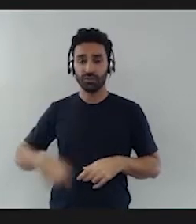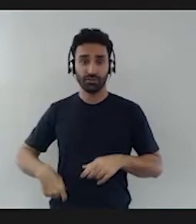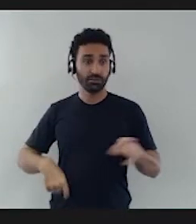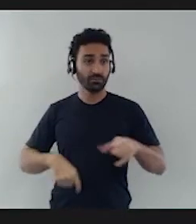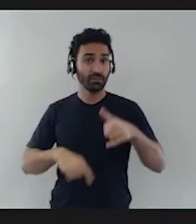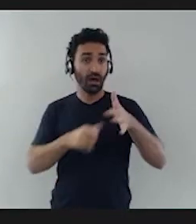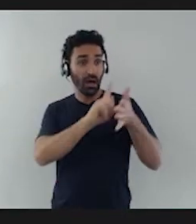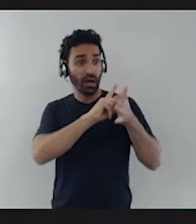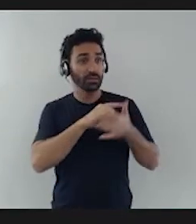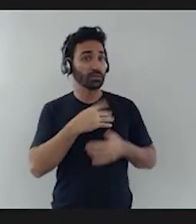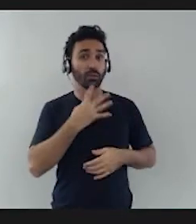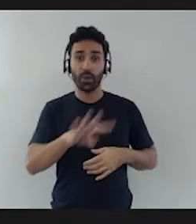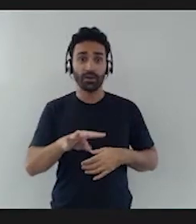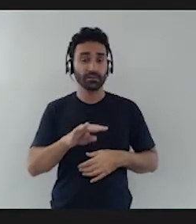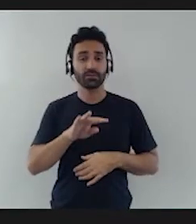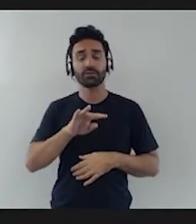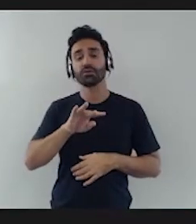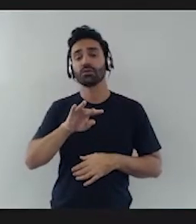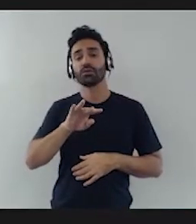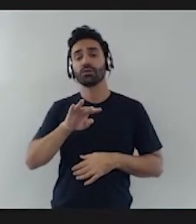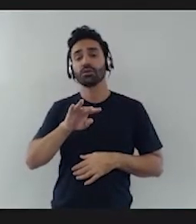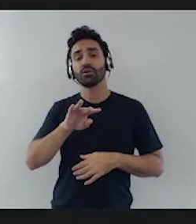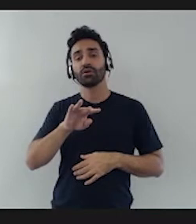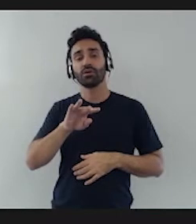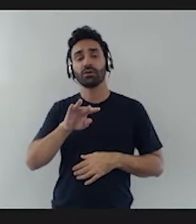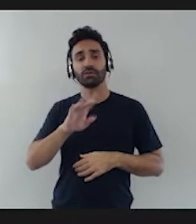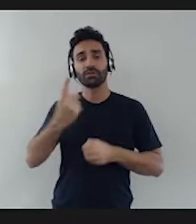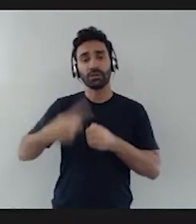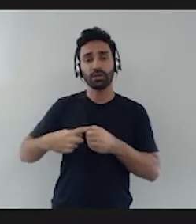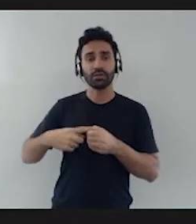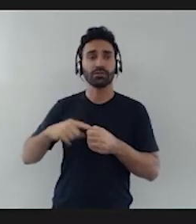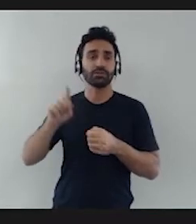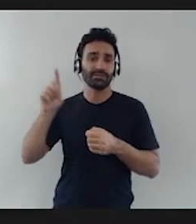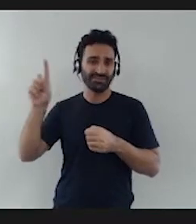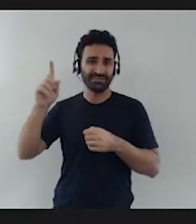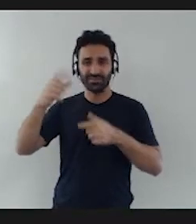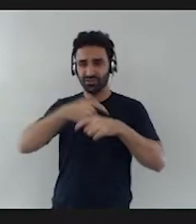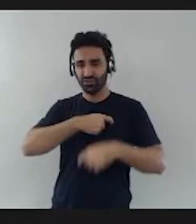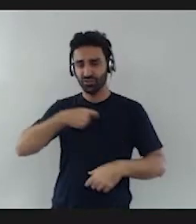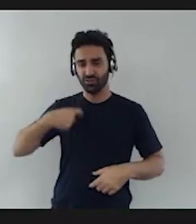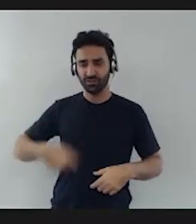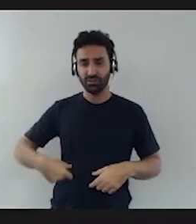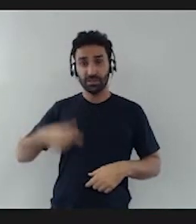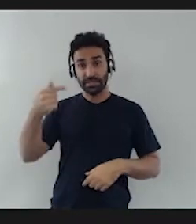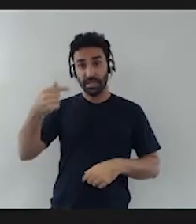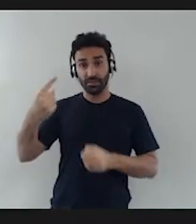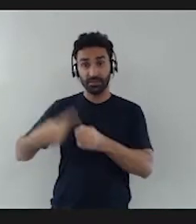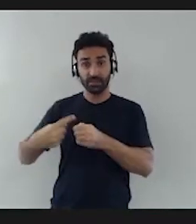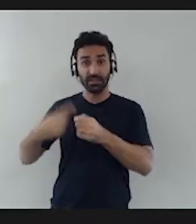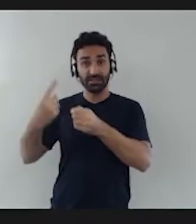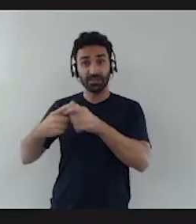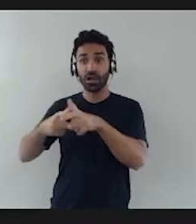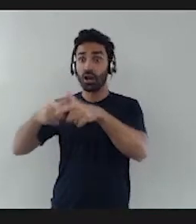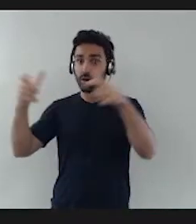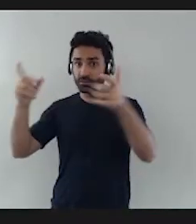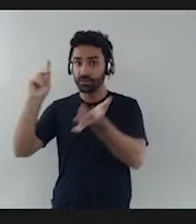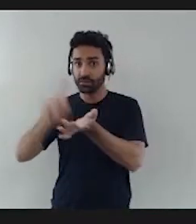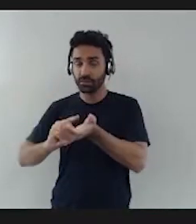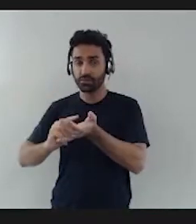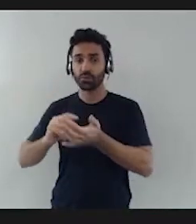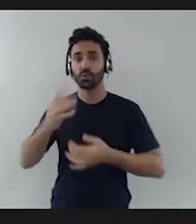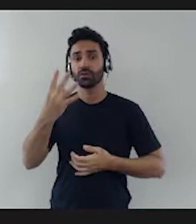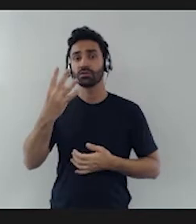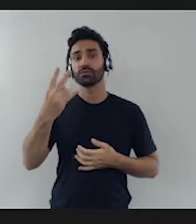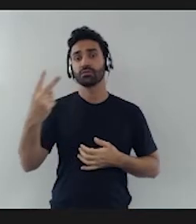né? Mas na verdade, uma metrópole enorme, é a 7ª cidade da China e a 42ª